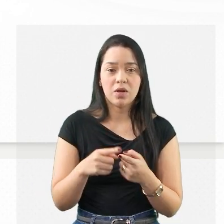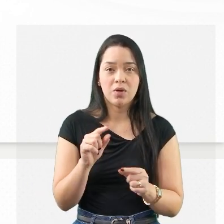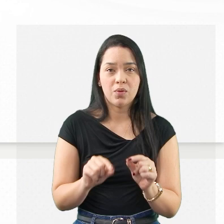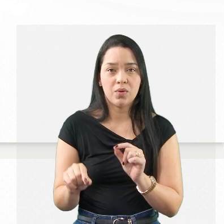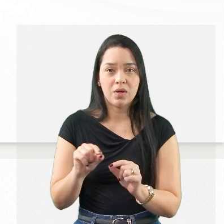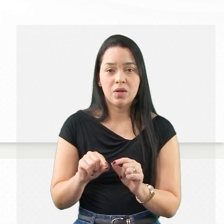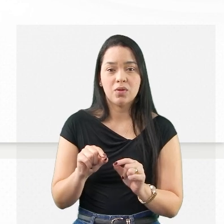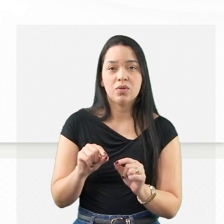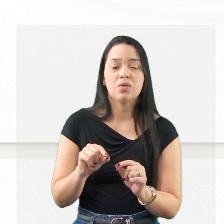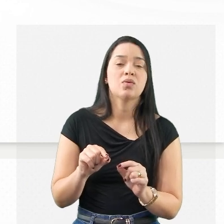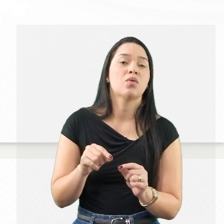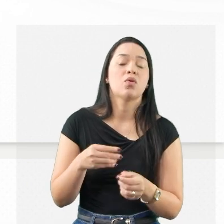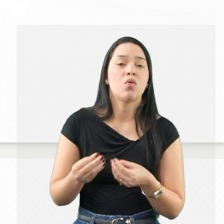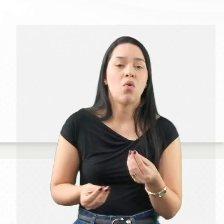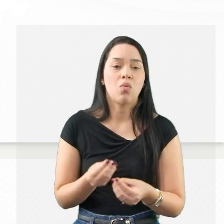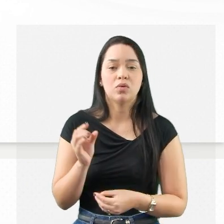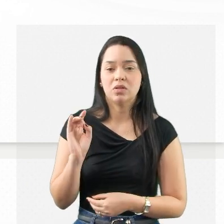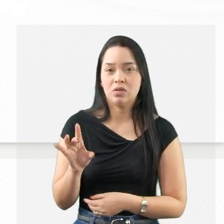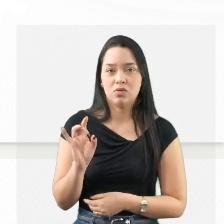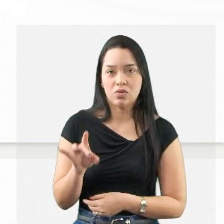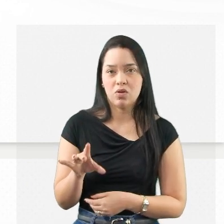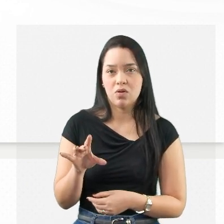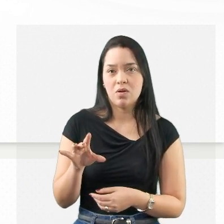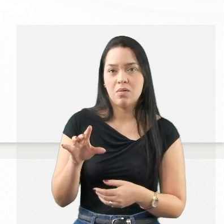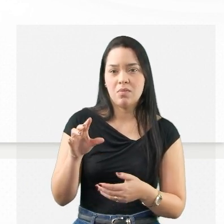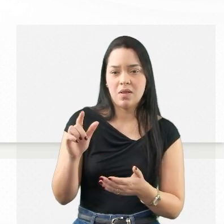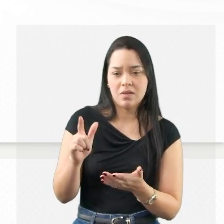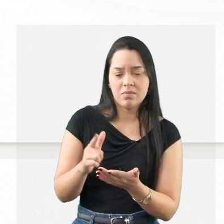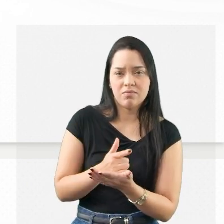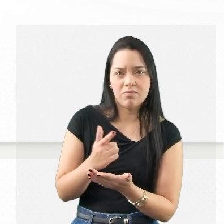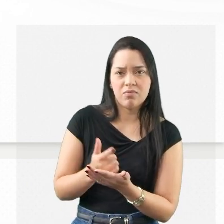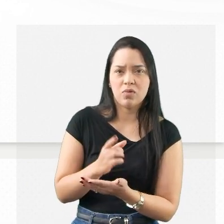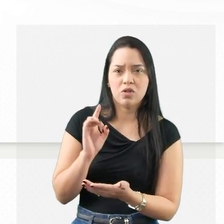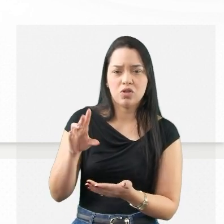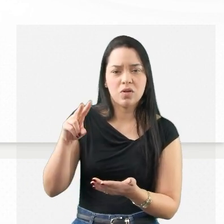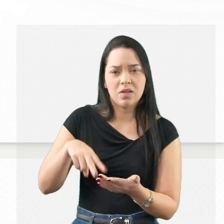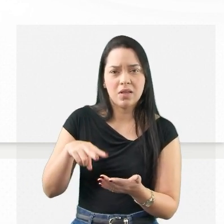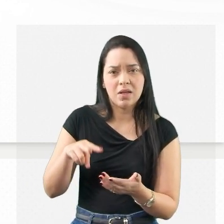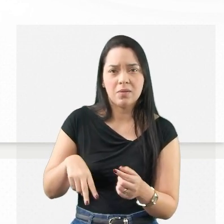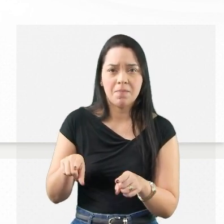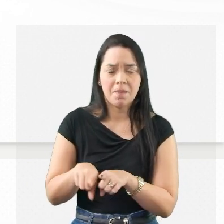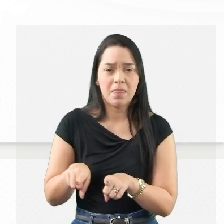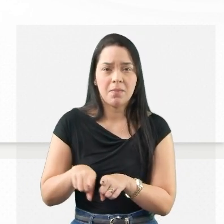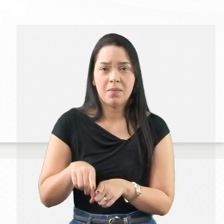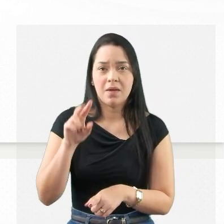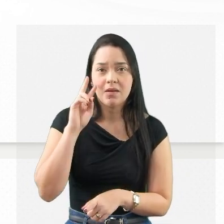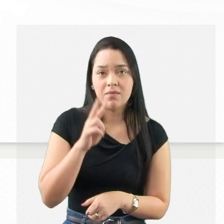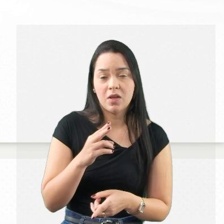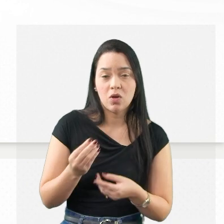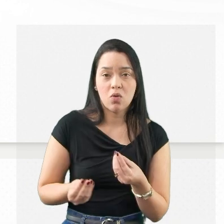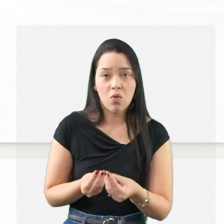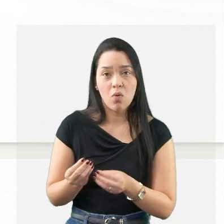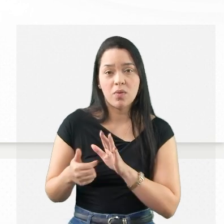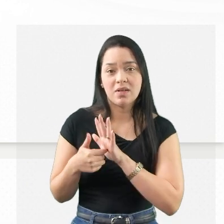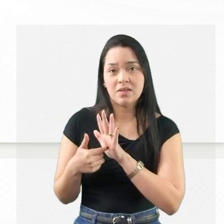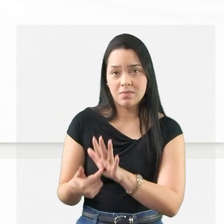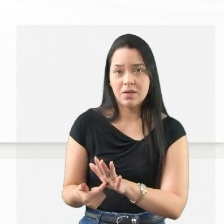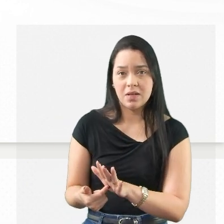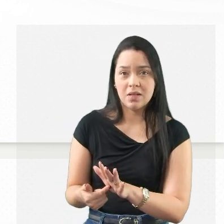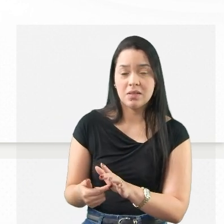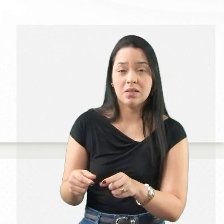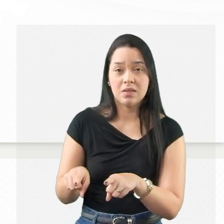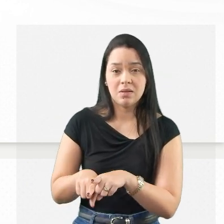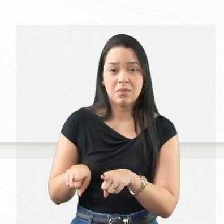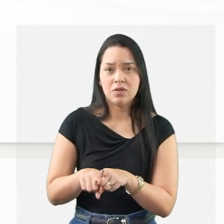do leitor. Não apenas pelos folhetos, né? Porque quando a gente está lendo uma literatura e a gente olha a forma como ela expressa aqueles folhetinhos, isso